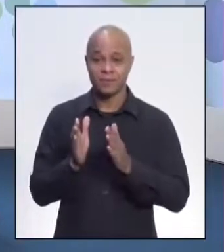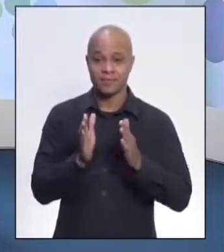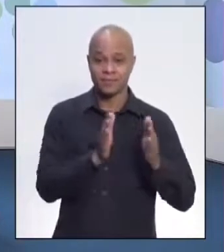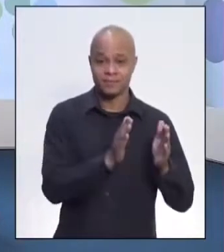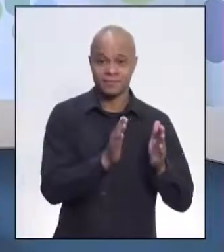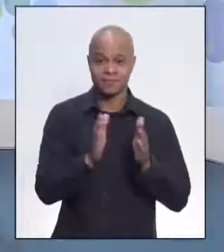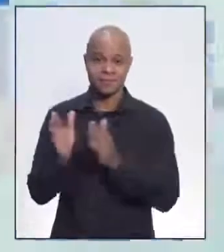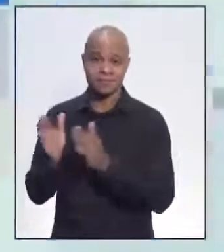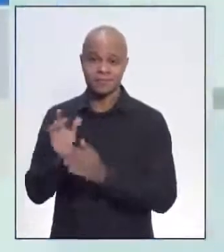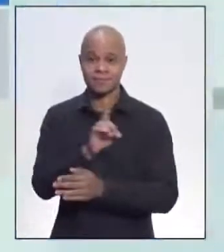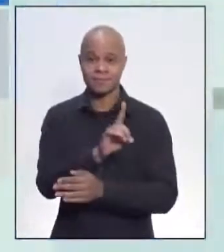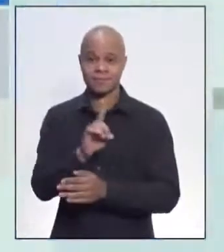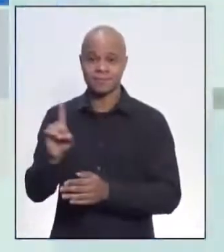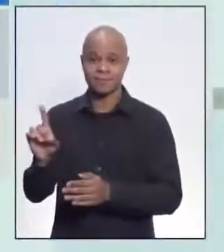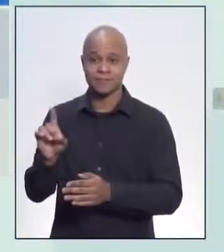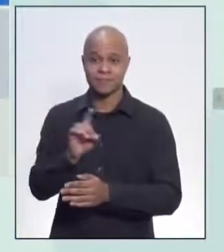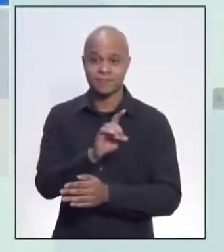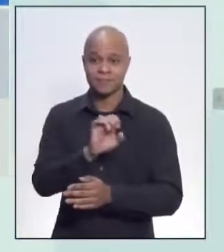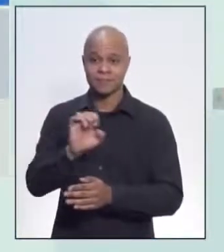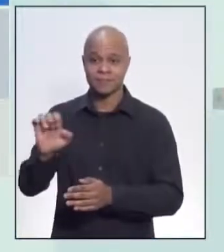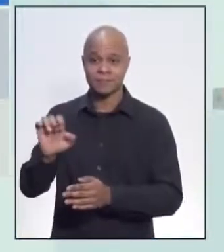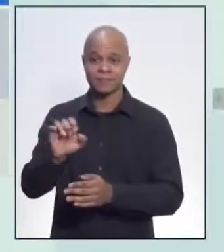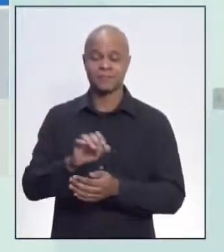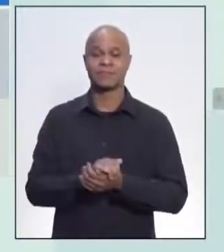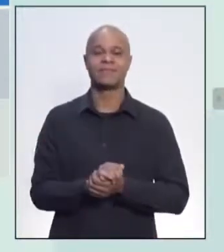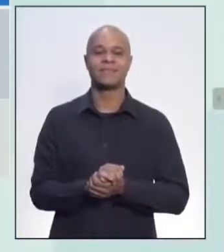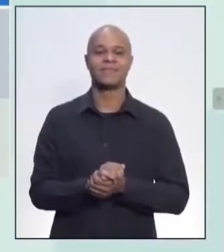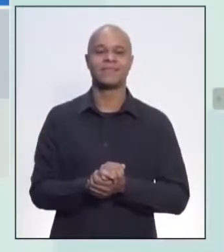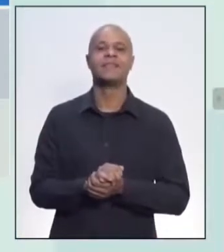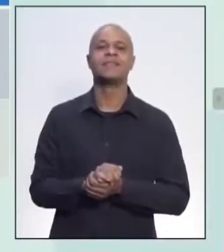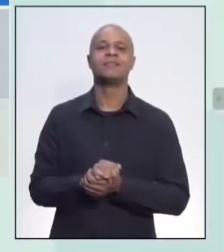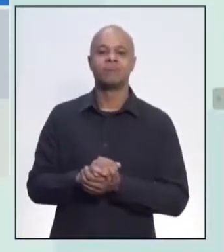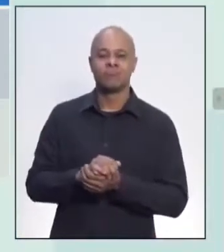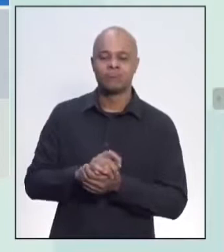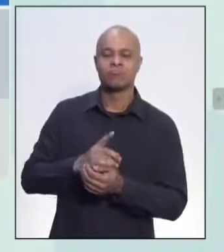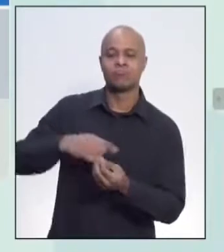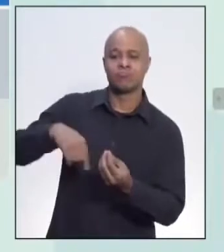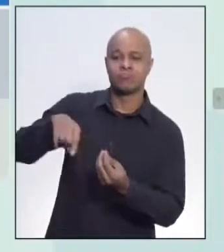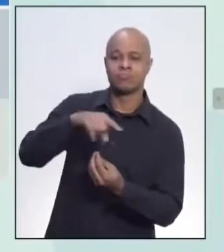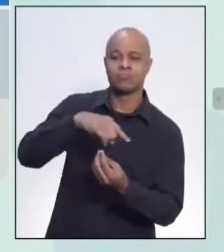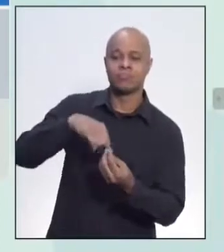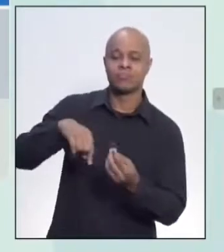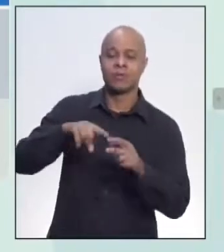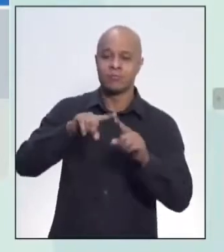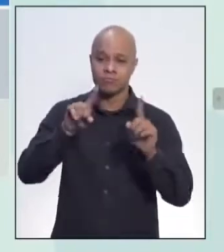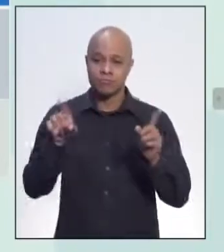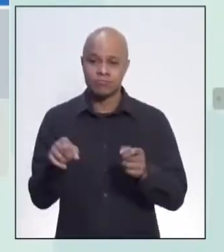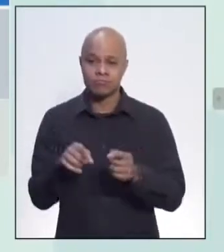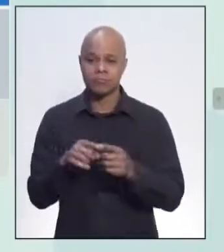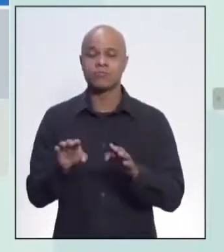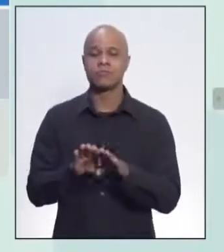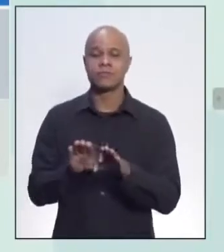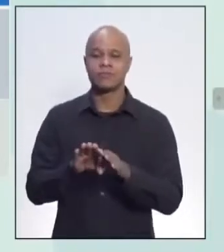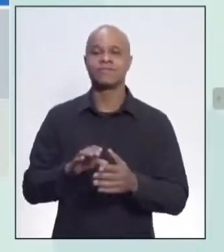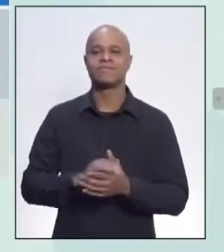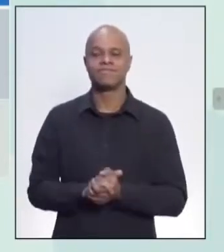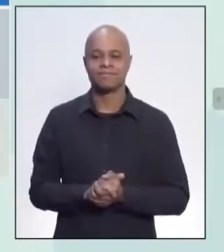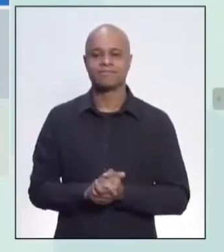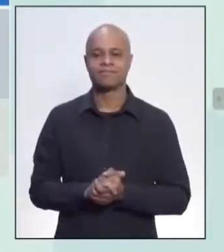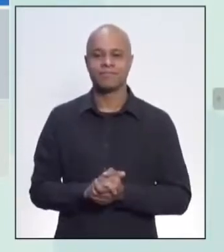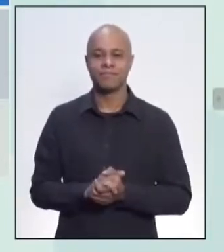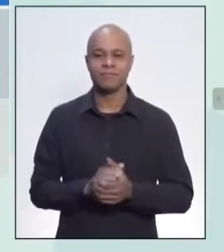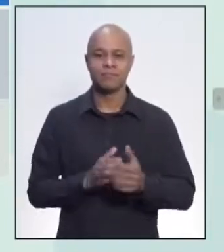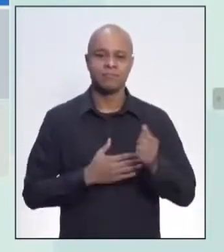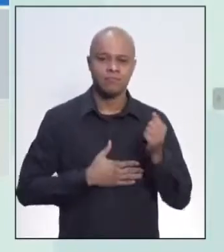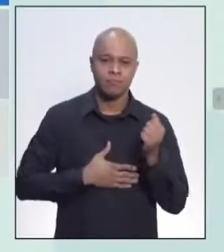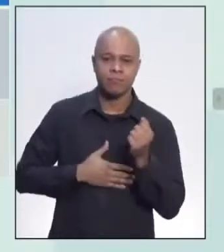a lateralidade, e os círculos, né, o Renan citou muito bem, né, que são realmente danças circulares. O coco